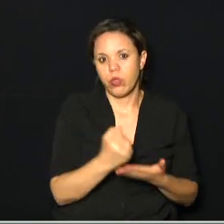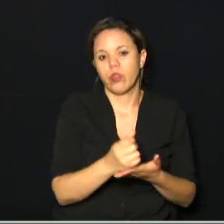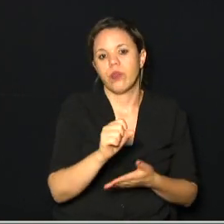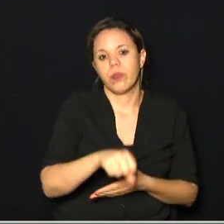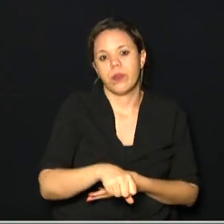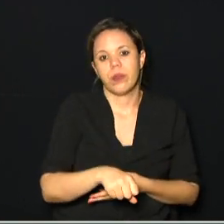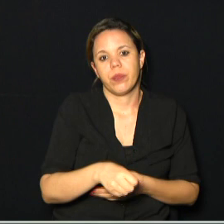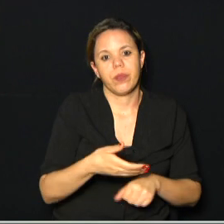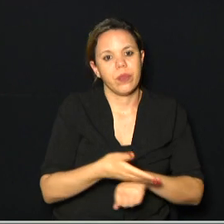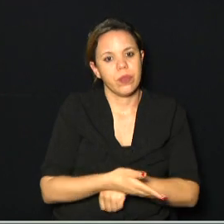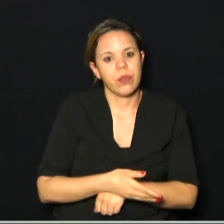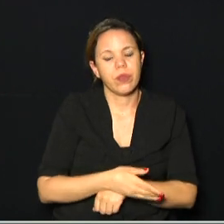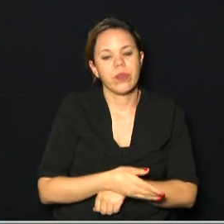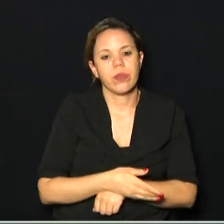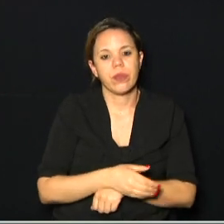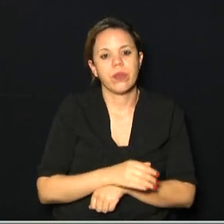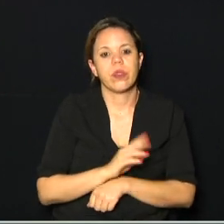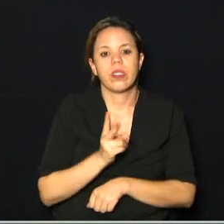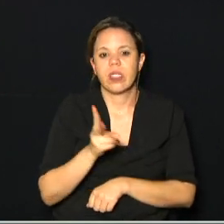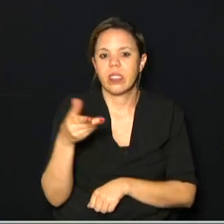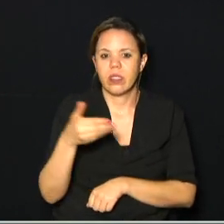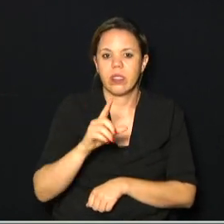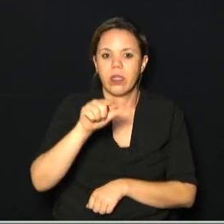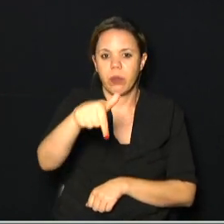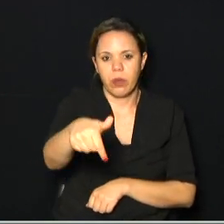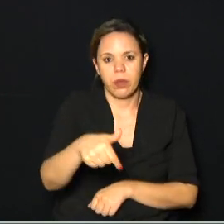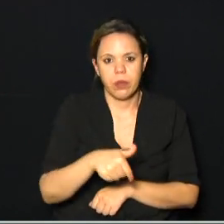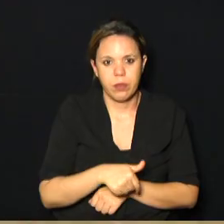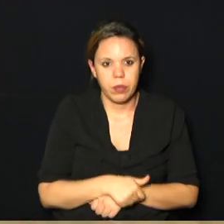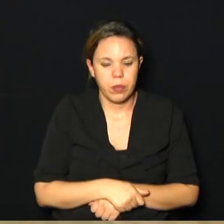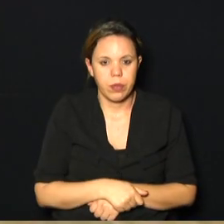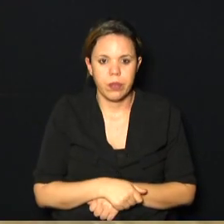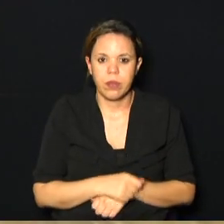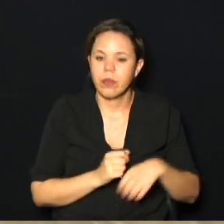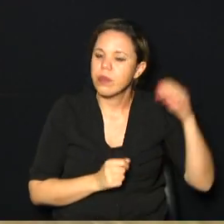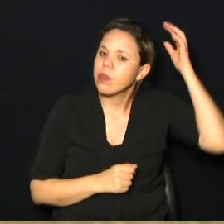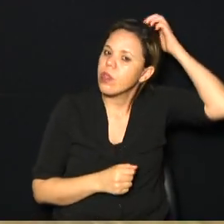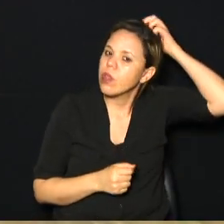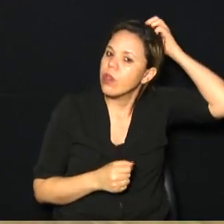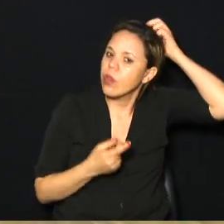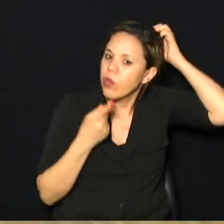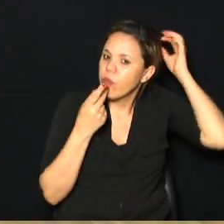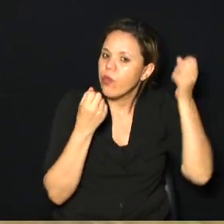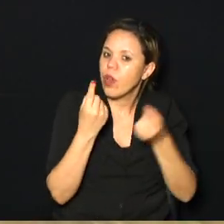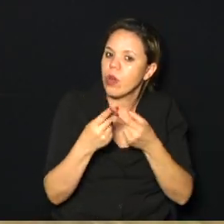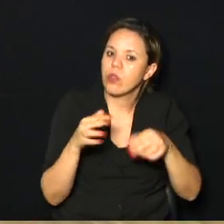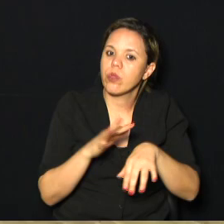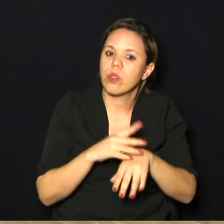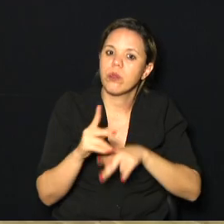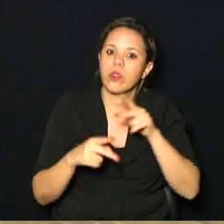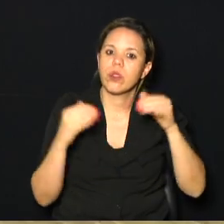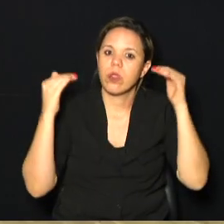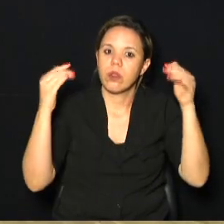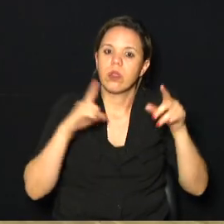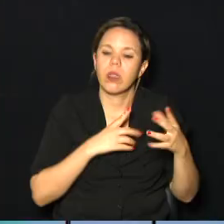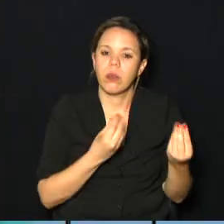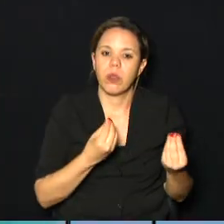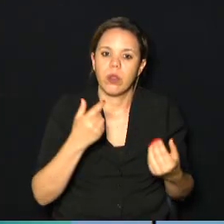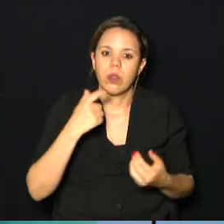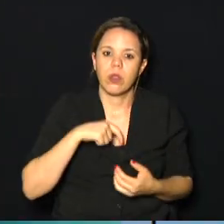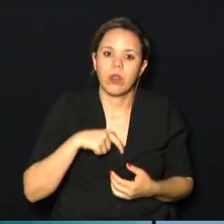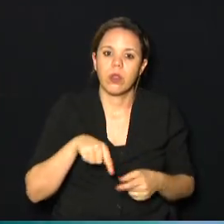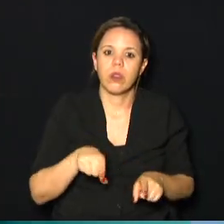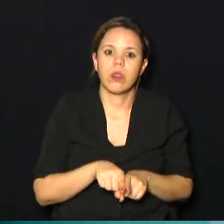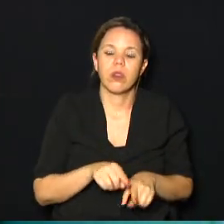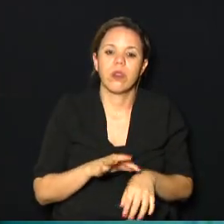sim. Visitas sociais devem ser postergadas. Agora, doutora, eu falei de algumas doenças que os adultos têm bastante, eu sou uma